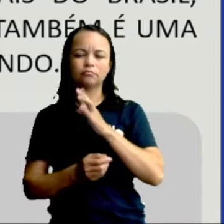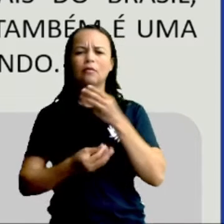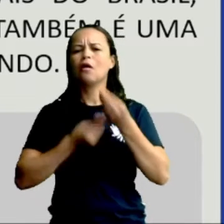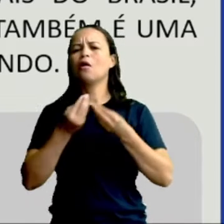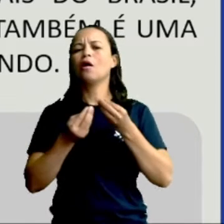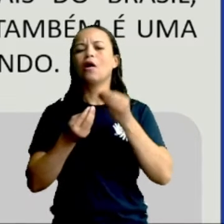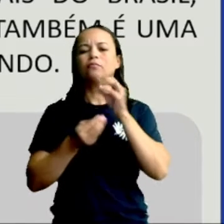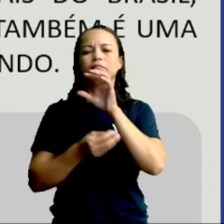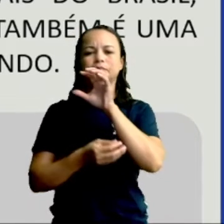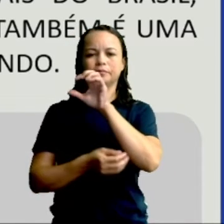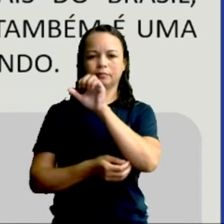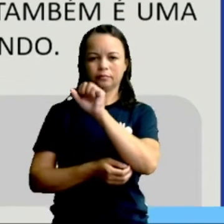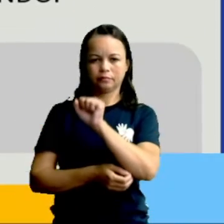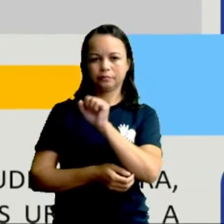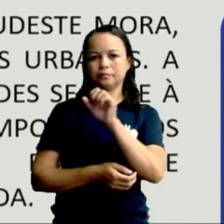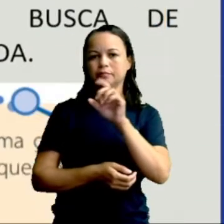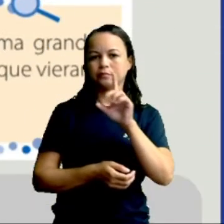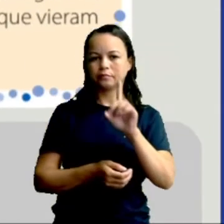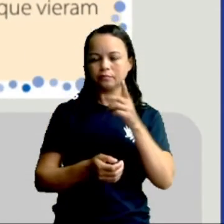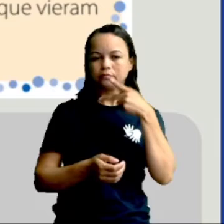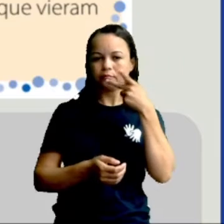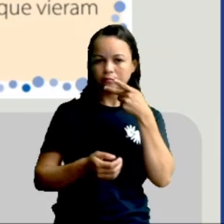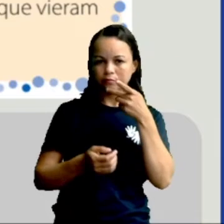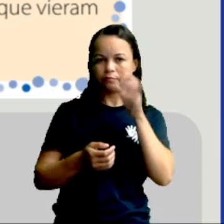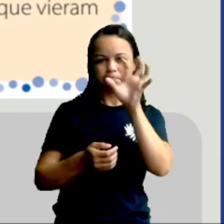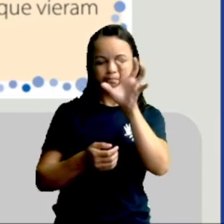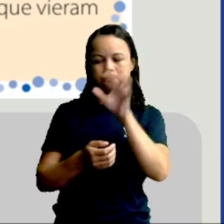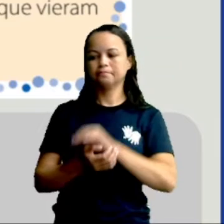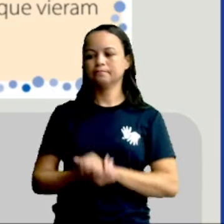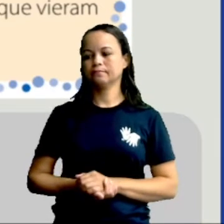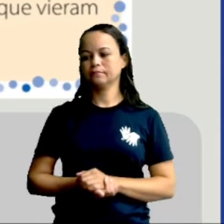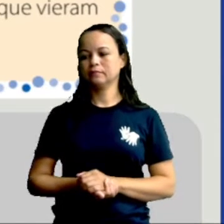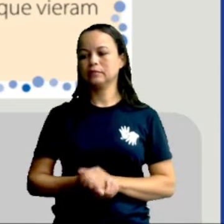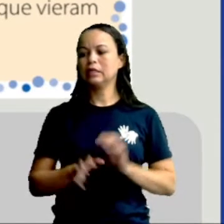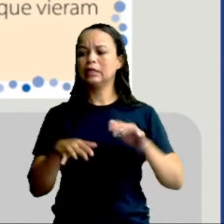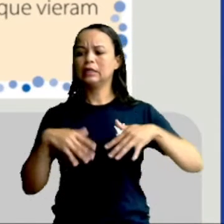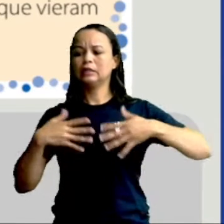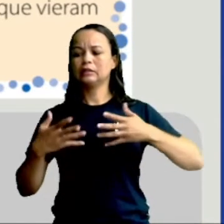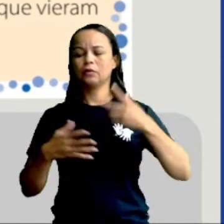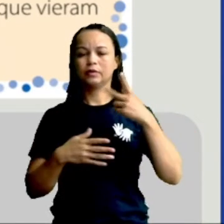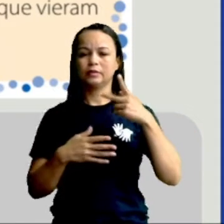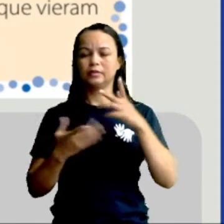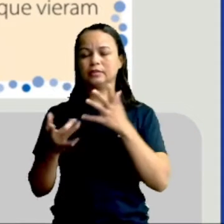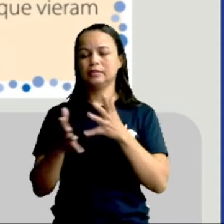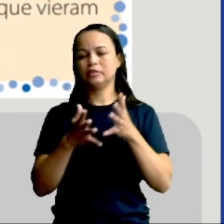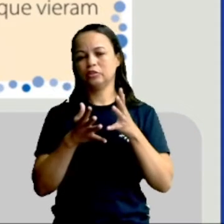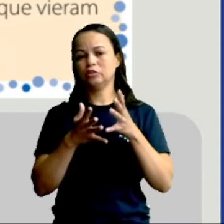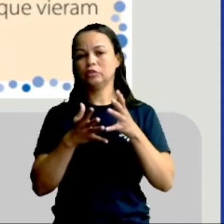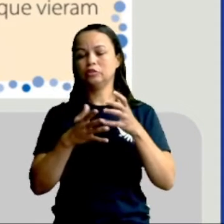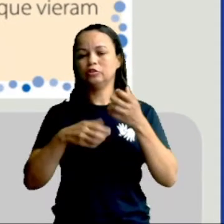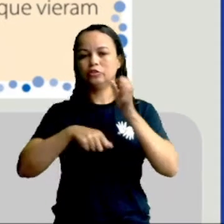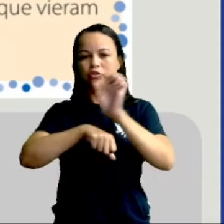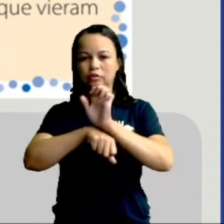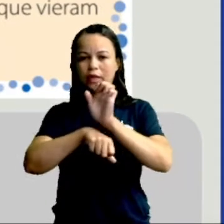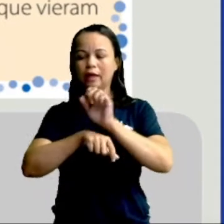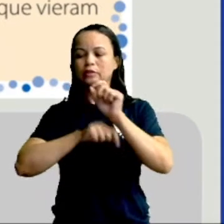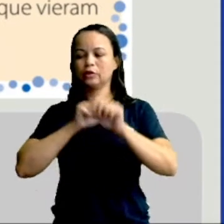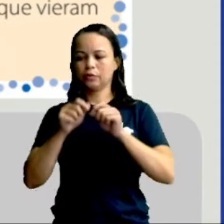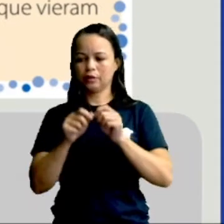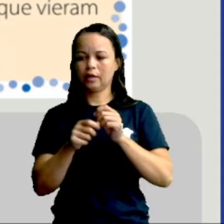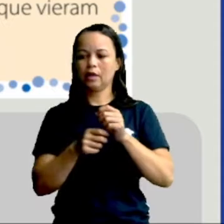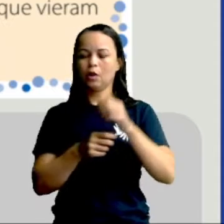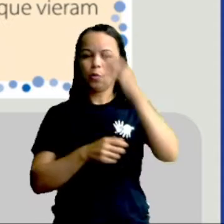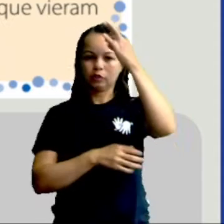é a região que a gente está falando, tá certo? Então, quais são esses estados que fazem parte lá da região Sudeste? Eu tenho